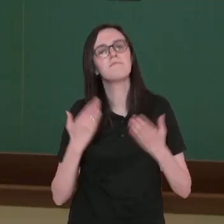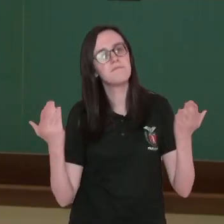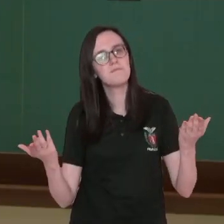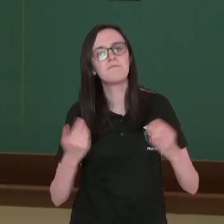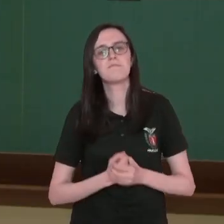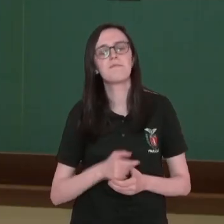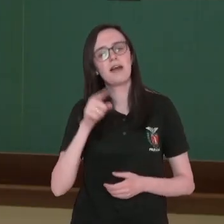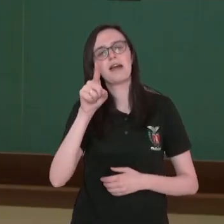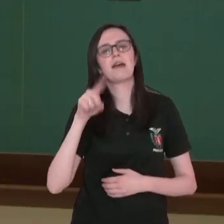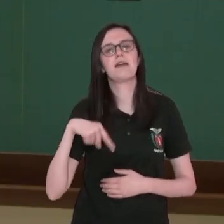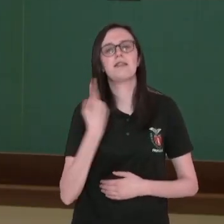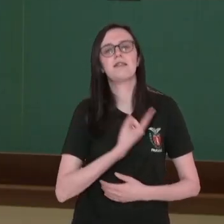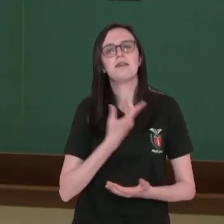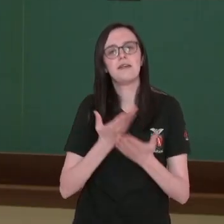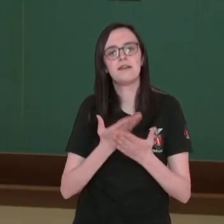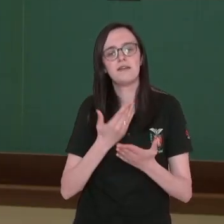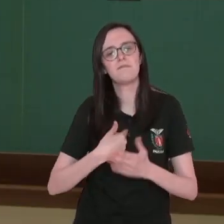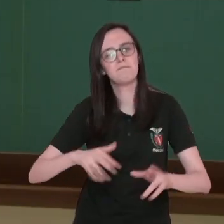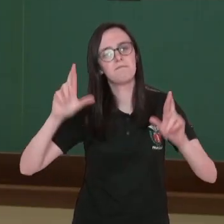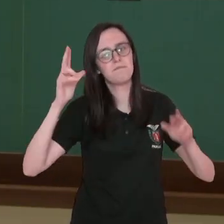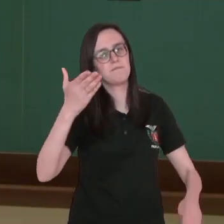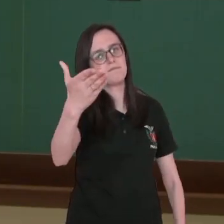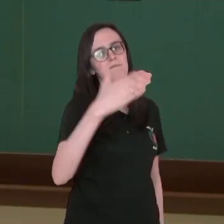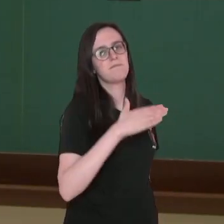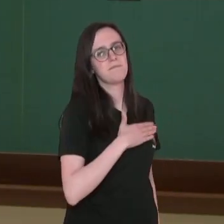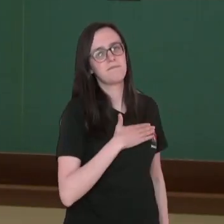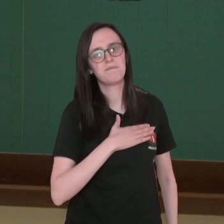queridos, essa foi a nossa aula. Eu espero que vocês tenham